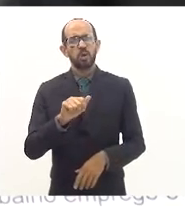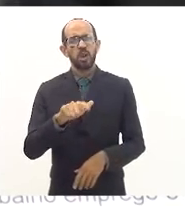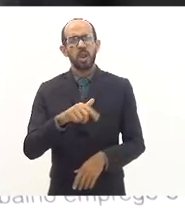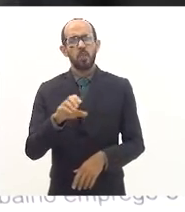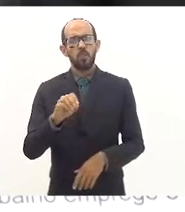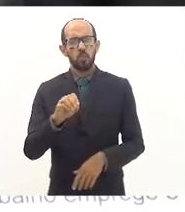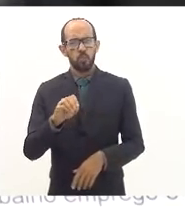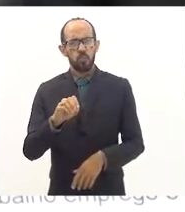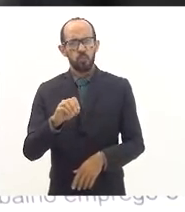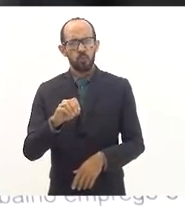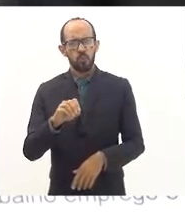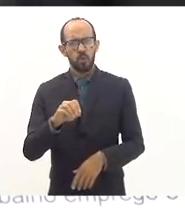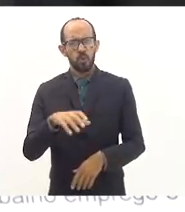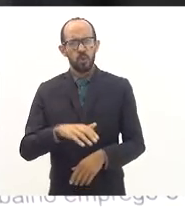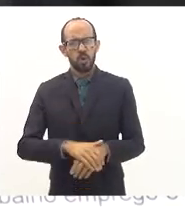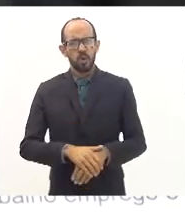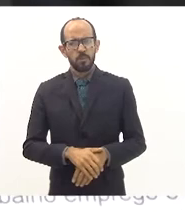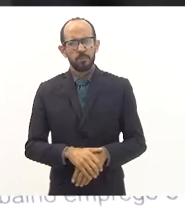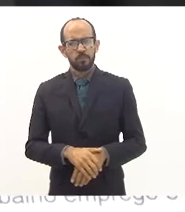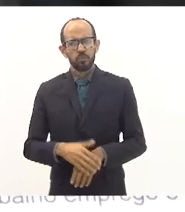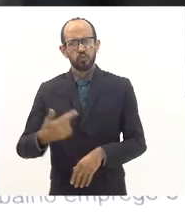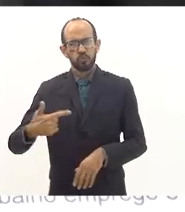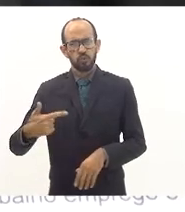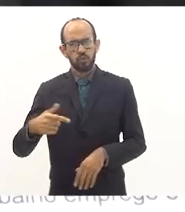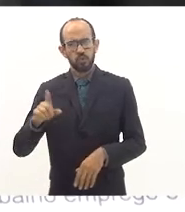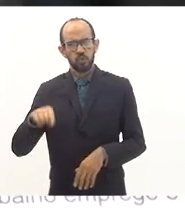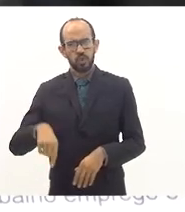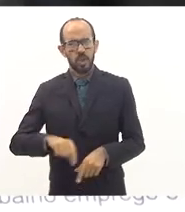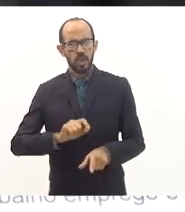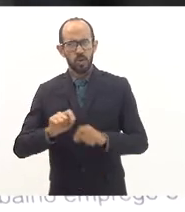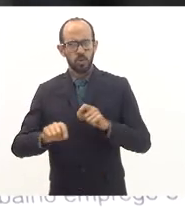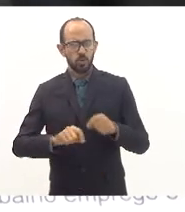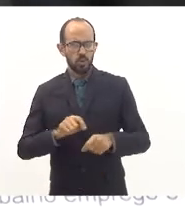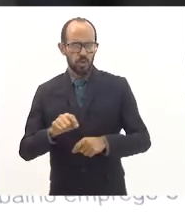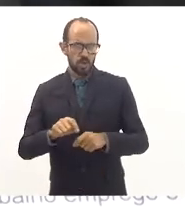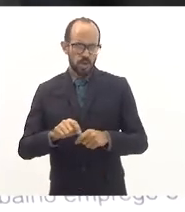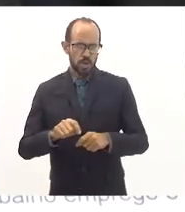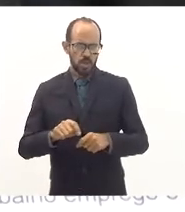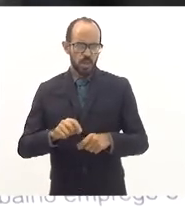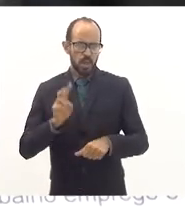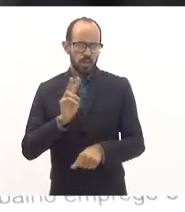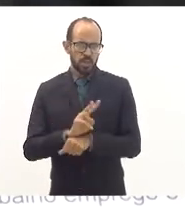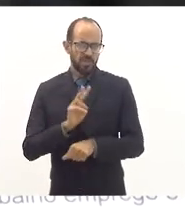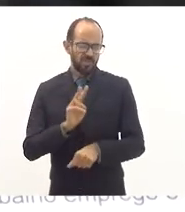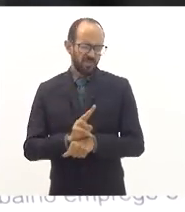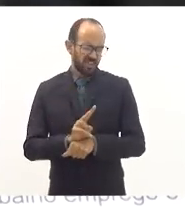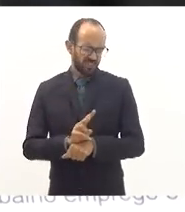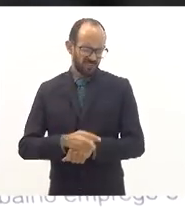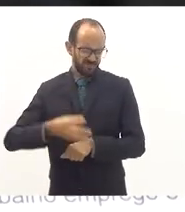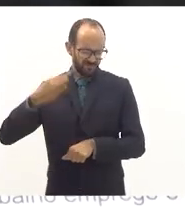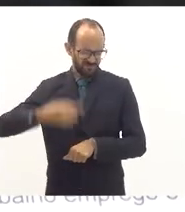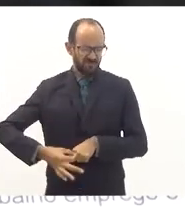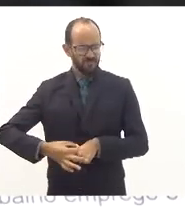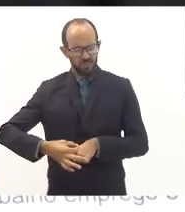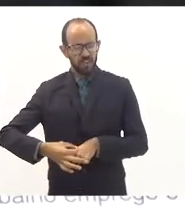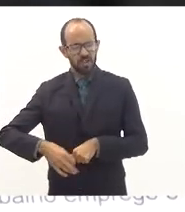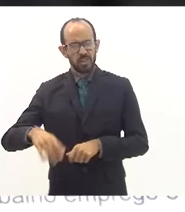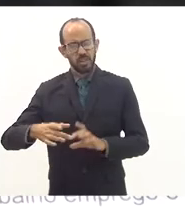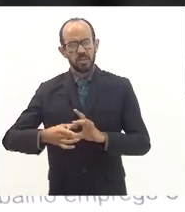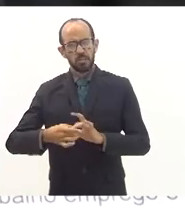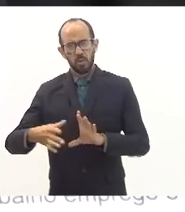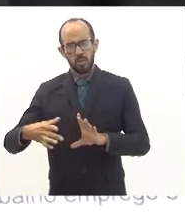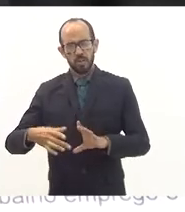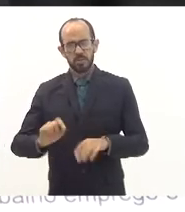educação. O segundo ponto foi a defesa intransigente, em tempos de tantas ameaças à democracia, da democracia,